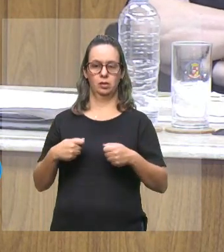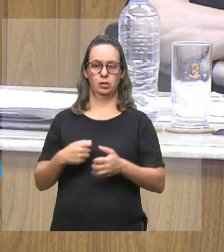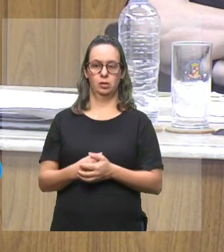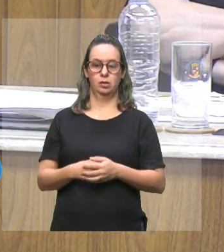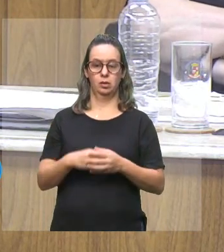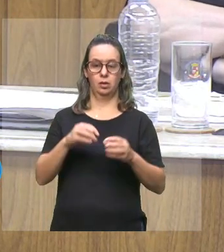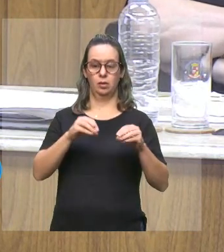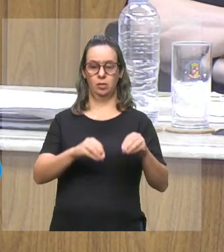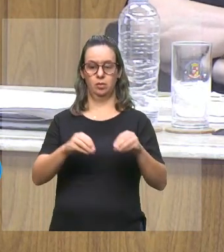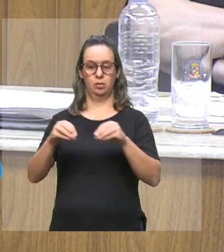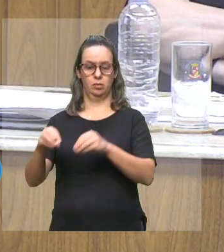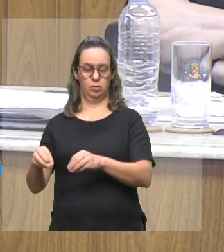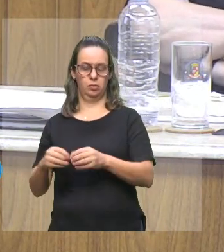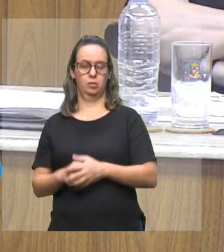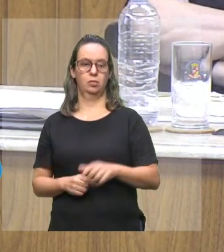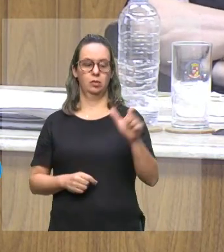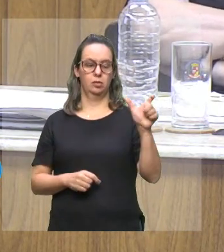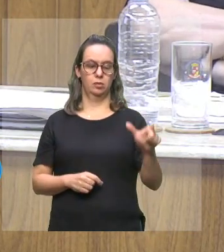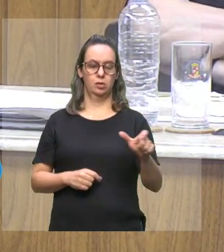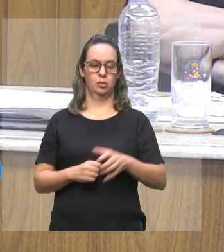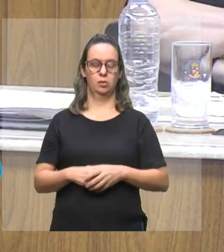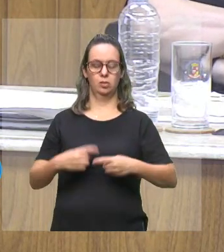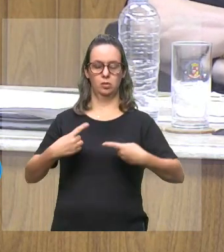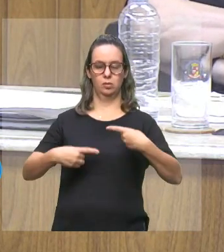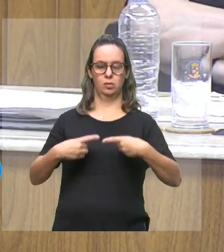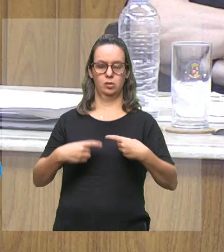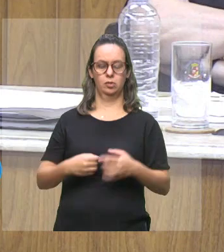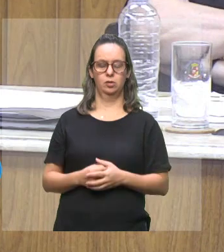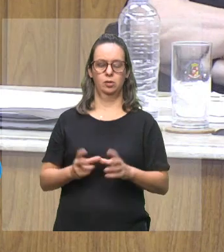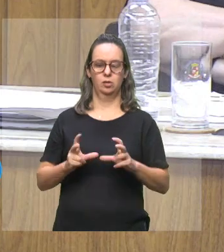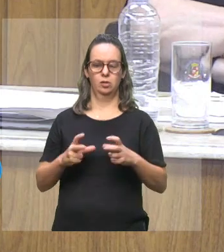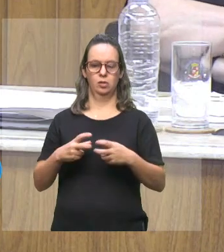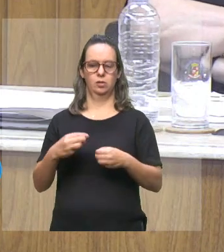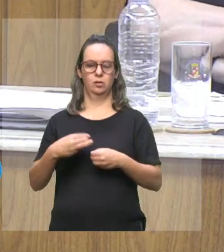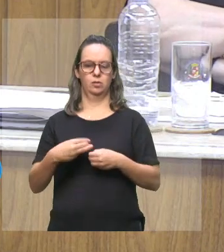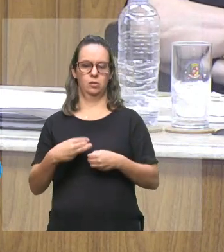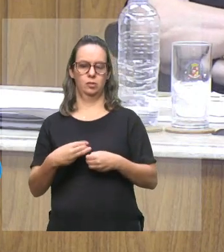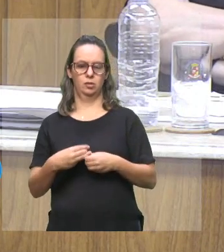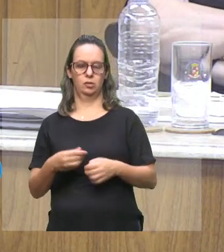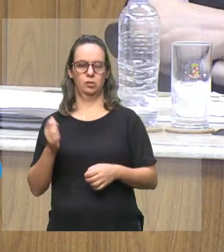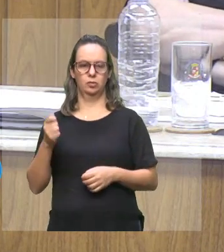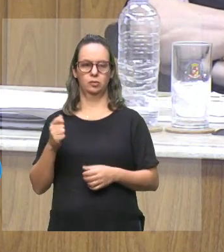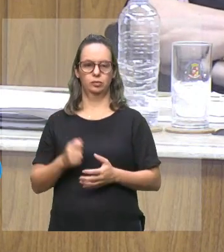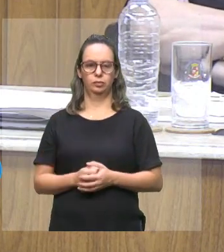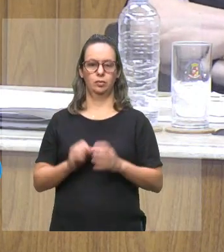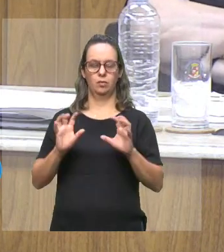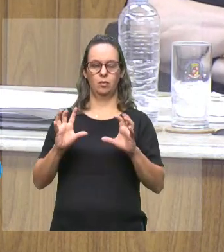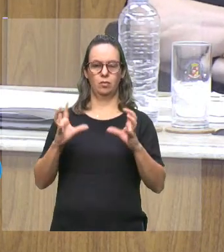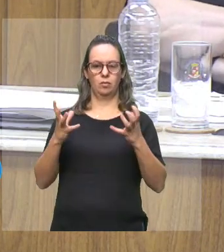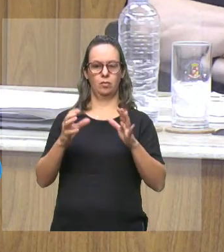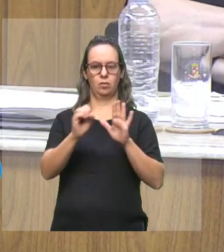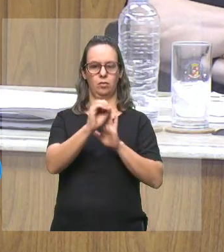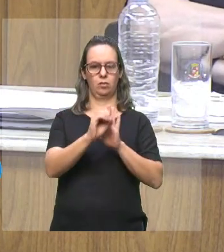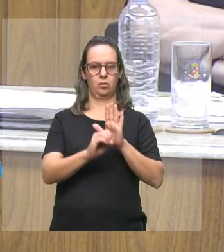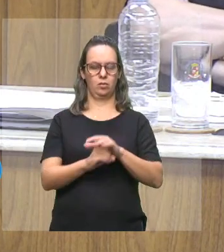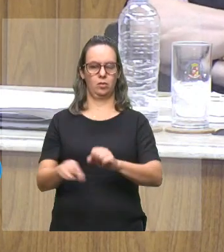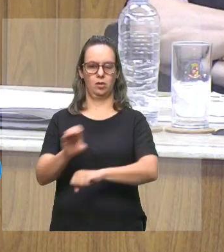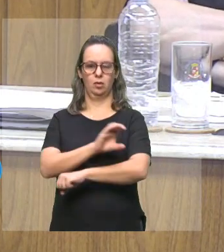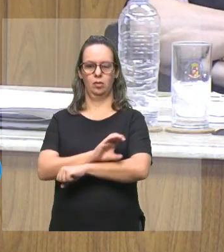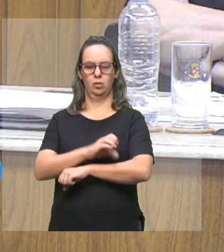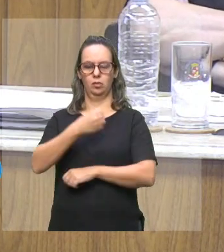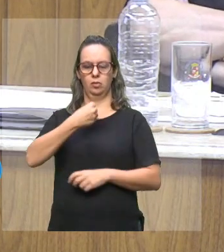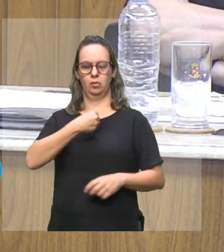públicos, perdão, dos agentes políticos da Câmara Municipal de Assis para participar de eventos oficiais, cursos, palestras e